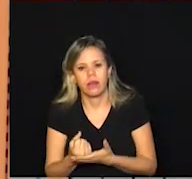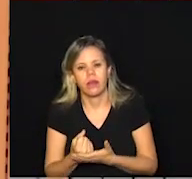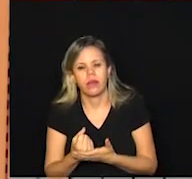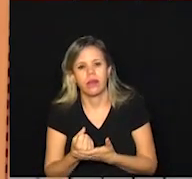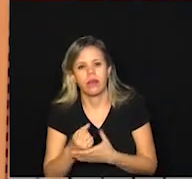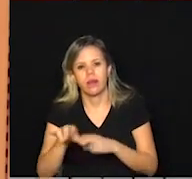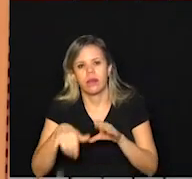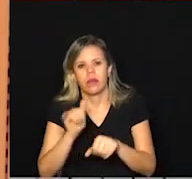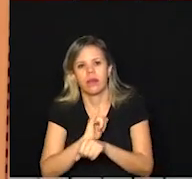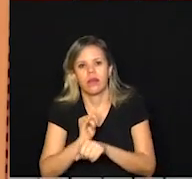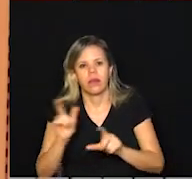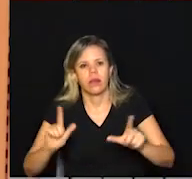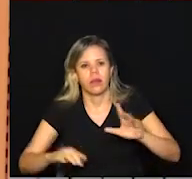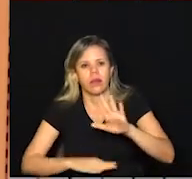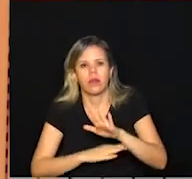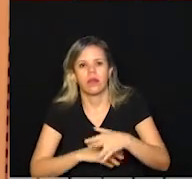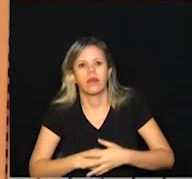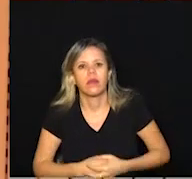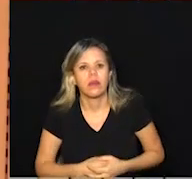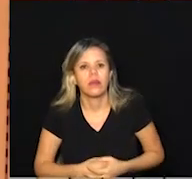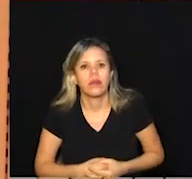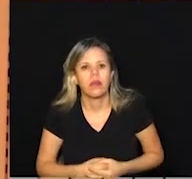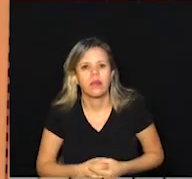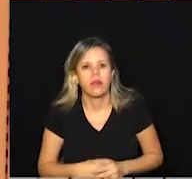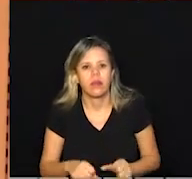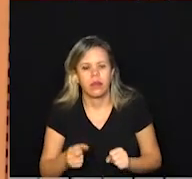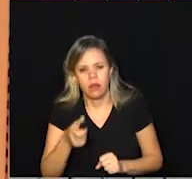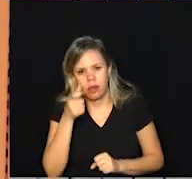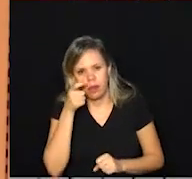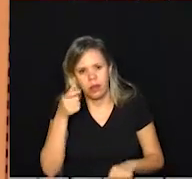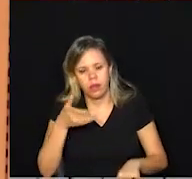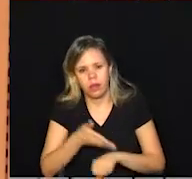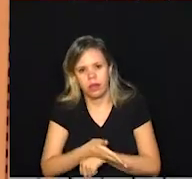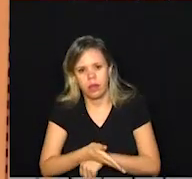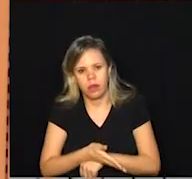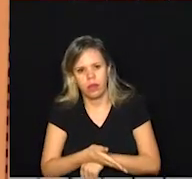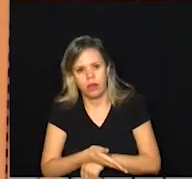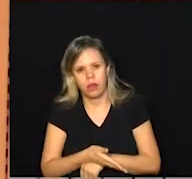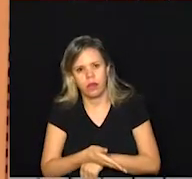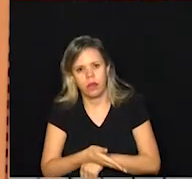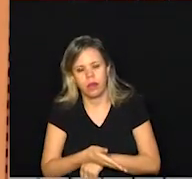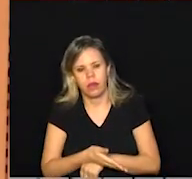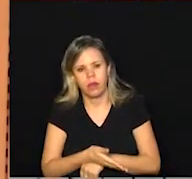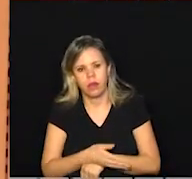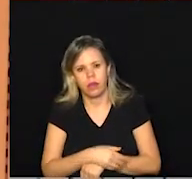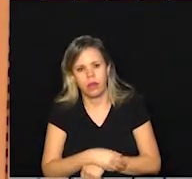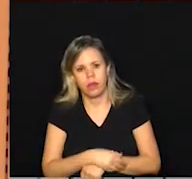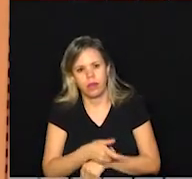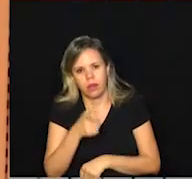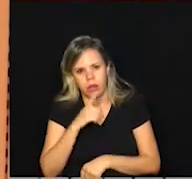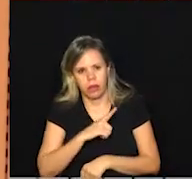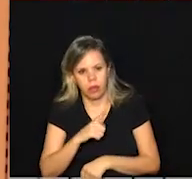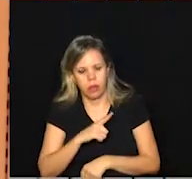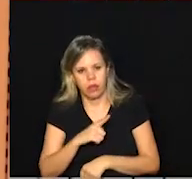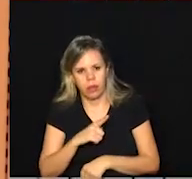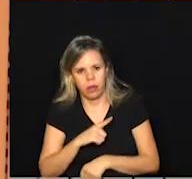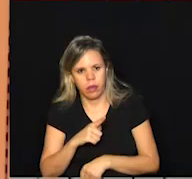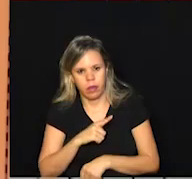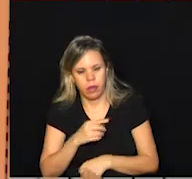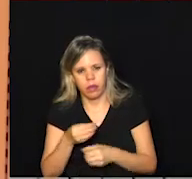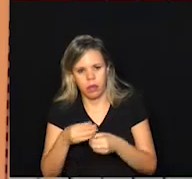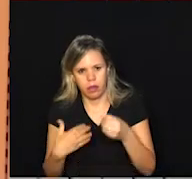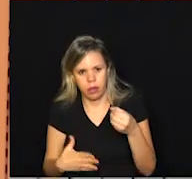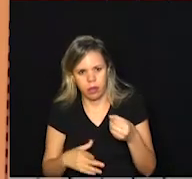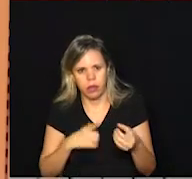no YouTube da TV Câmara e podem acessar para poder ter aí o